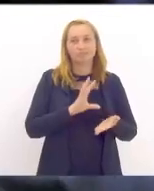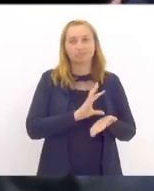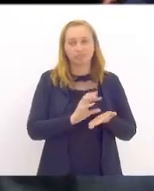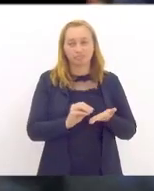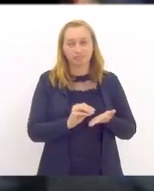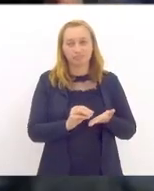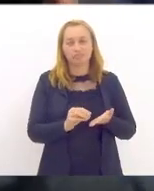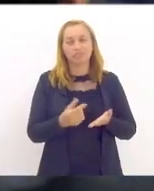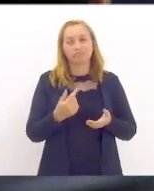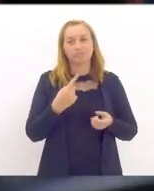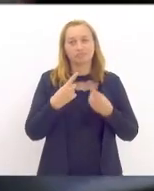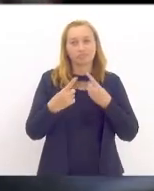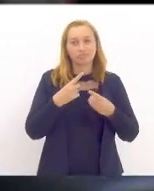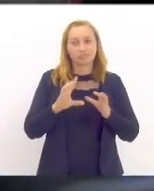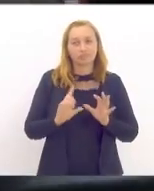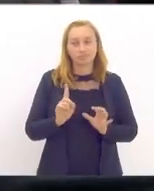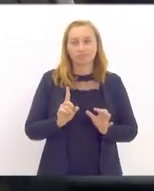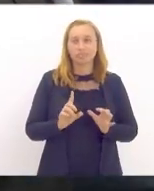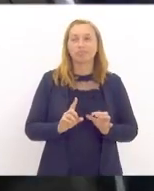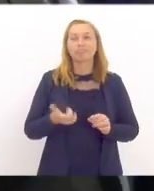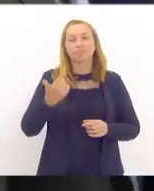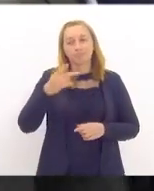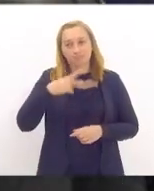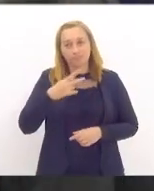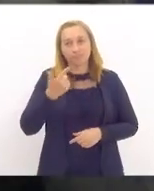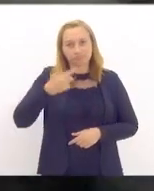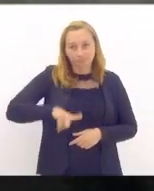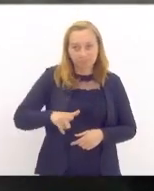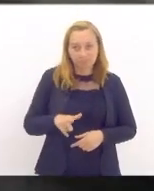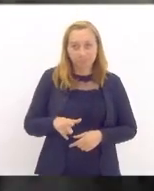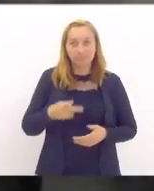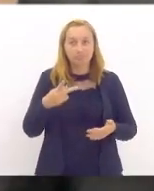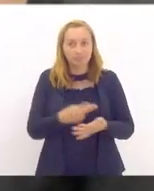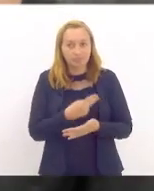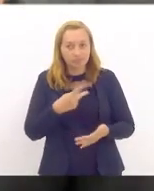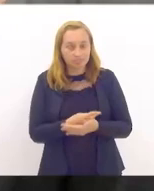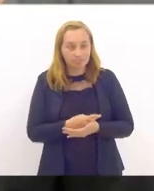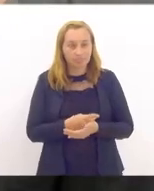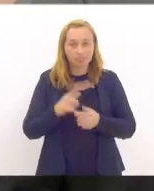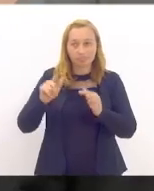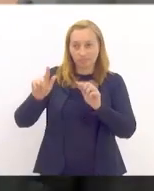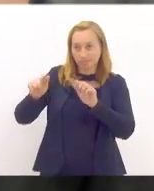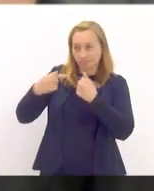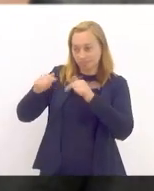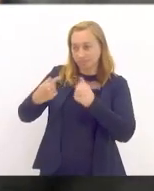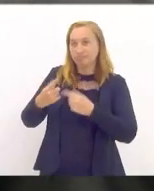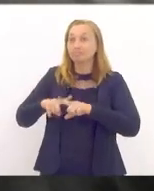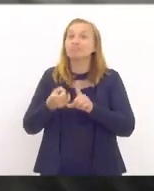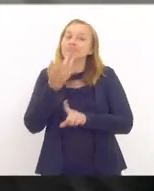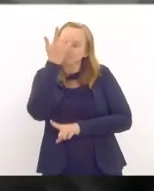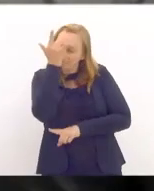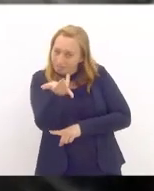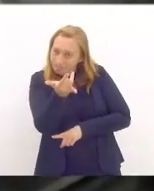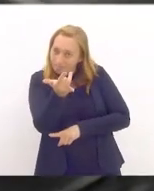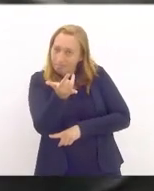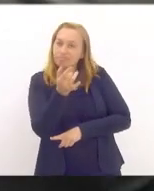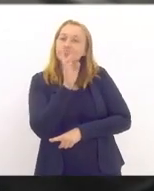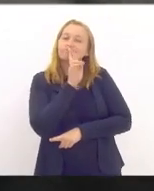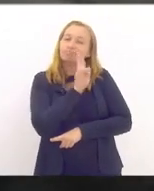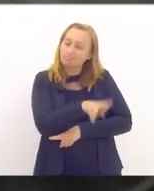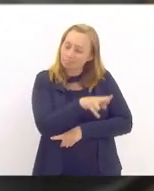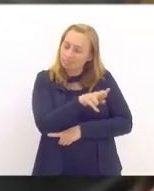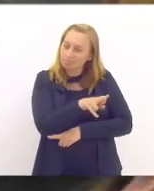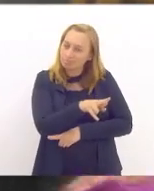da discussão mas quero dizer novamente a hipocrisia incongruência daqueles que me ofenderam mas que amanhã eu